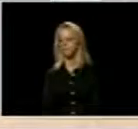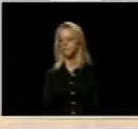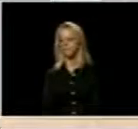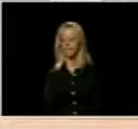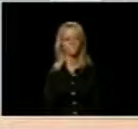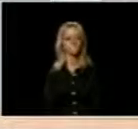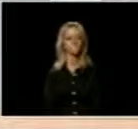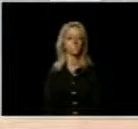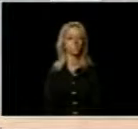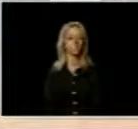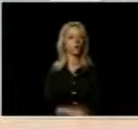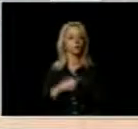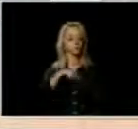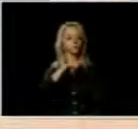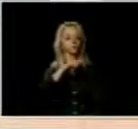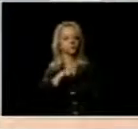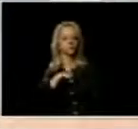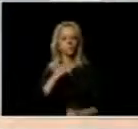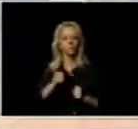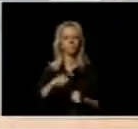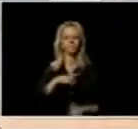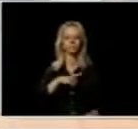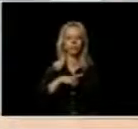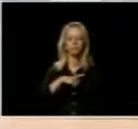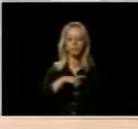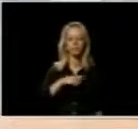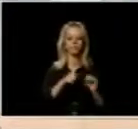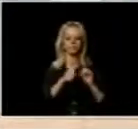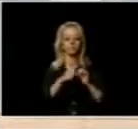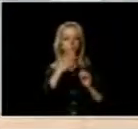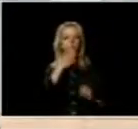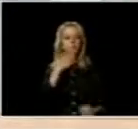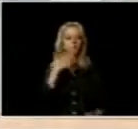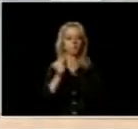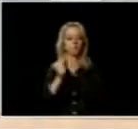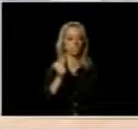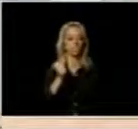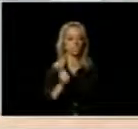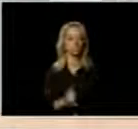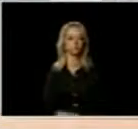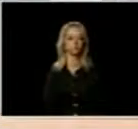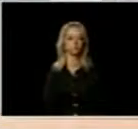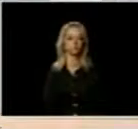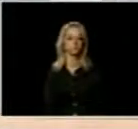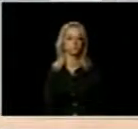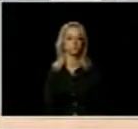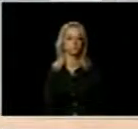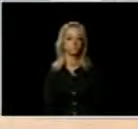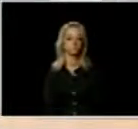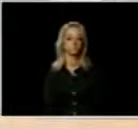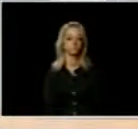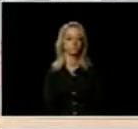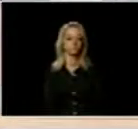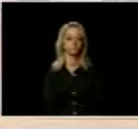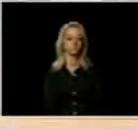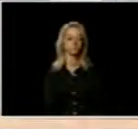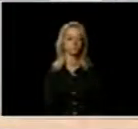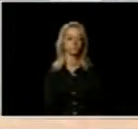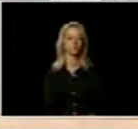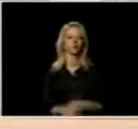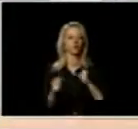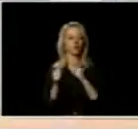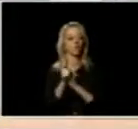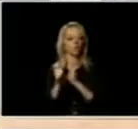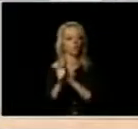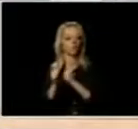a população chegar a Taubaté, utilizando inclusive o serviço dos táxis, vão poder, o taxista vai poder ser um guia turístico do